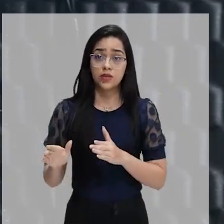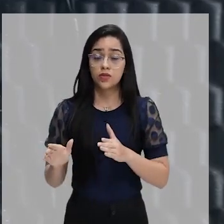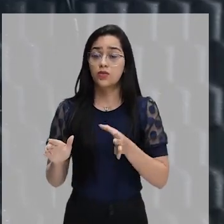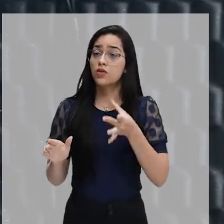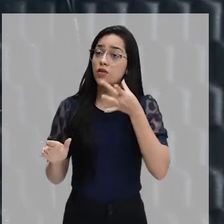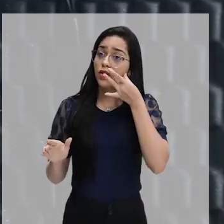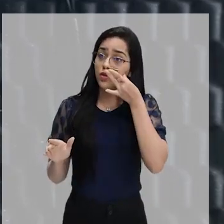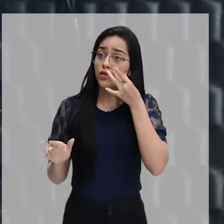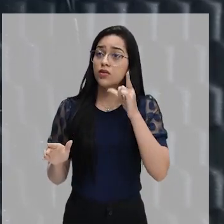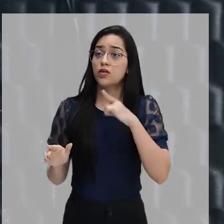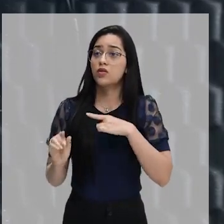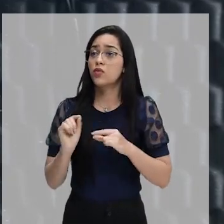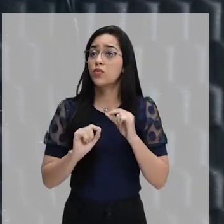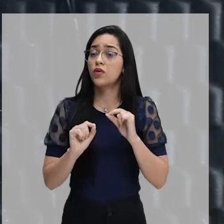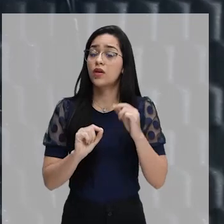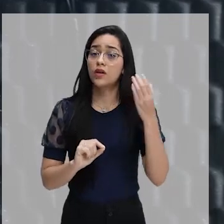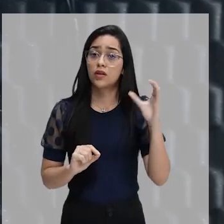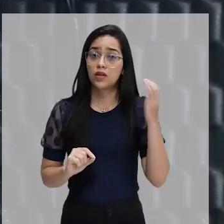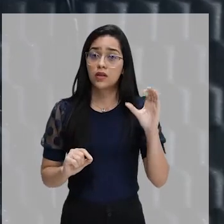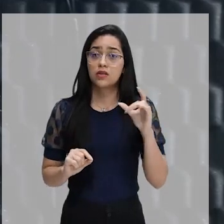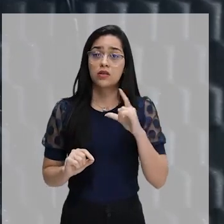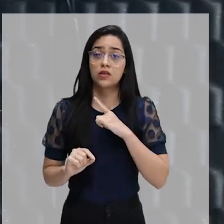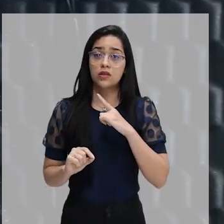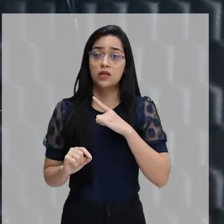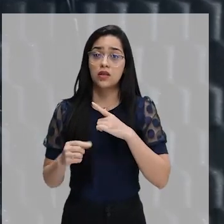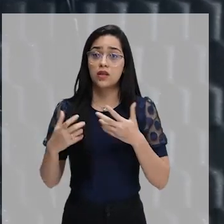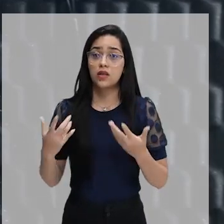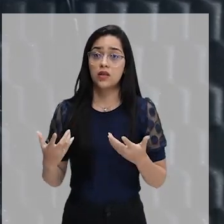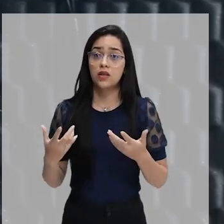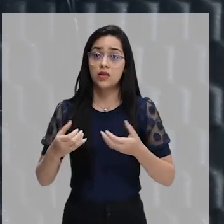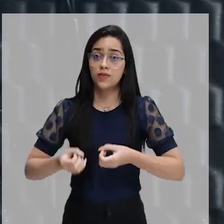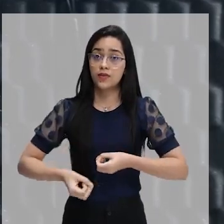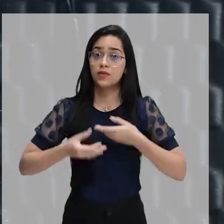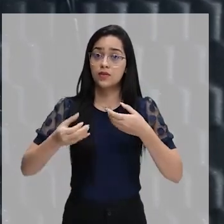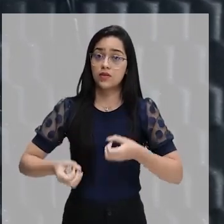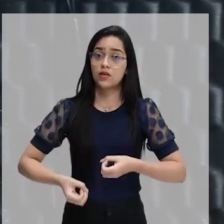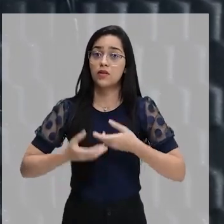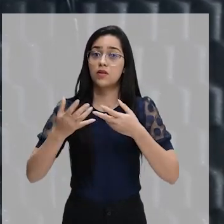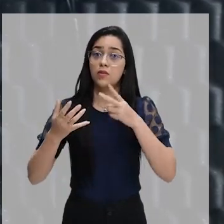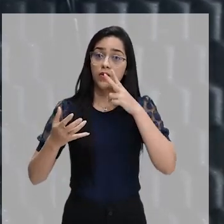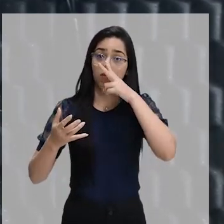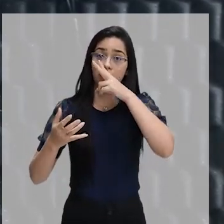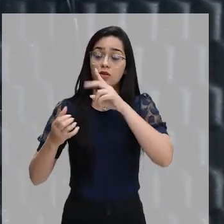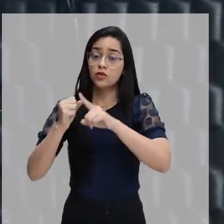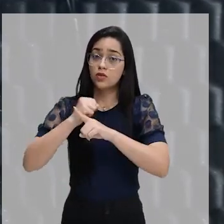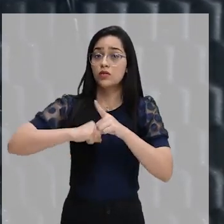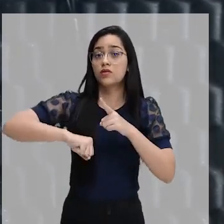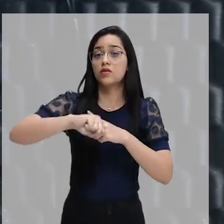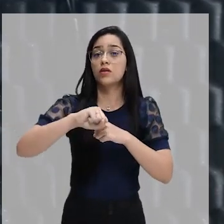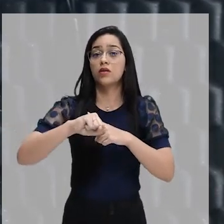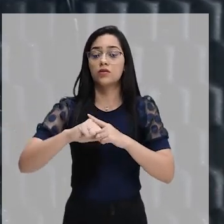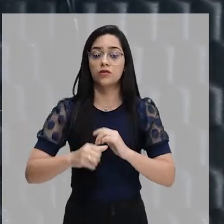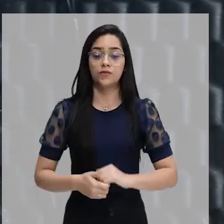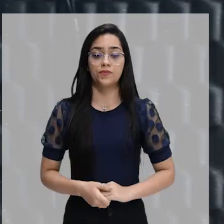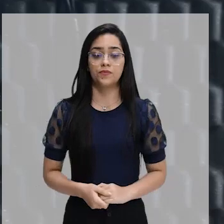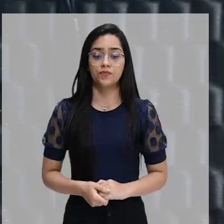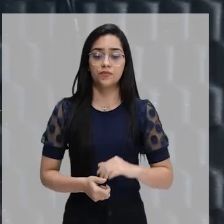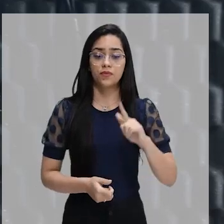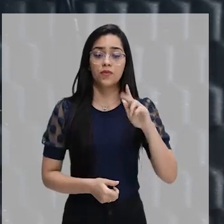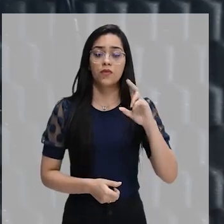realismo é um período onde a ciência tem assim uma expressividade bem forte na sociedade. O